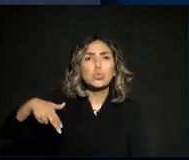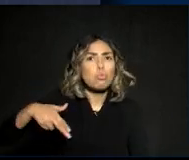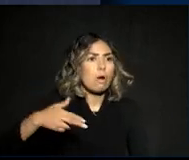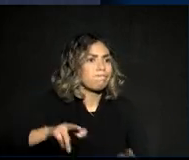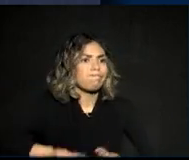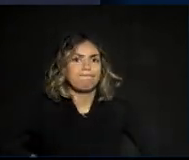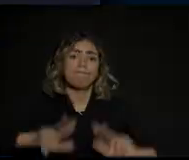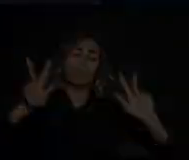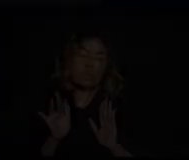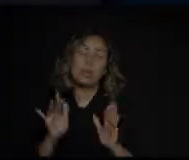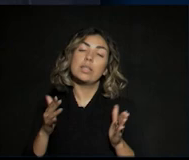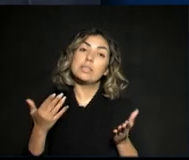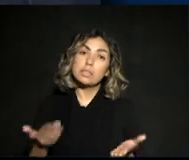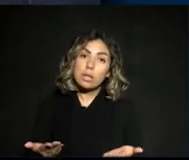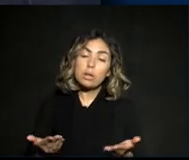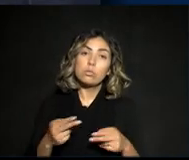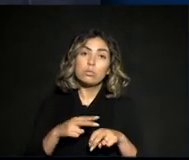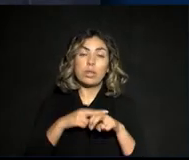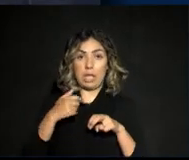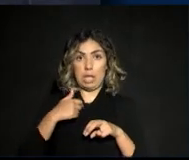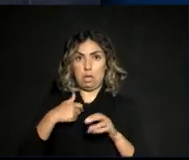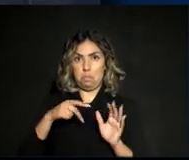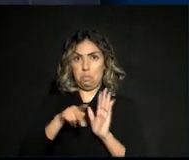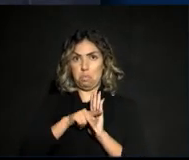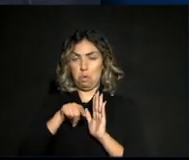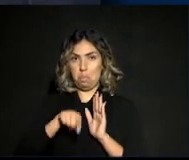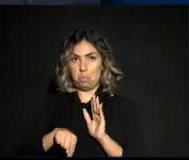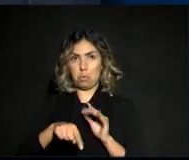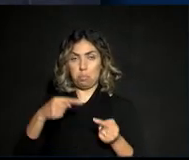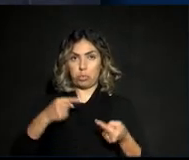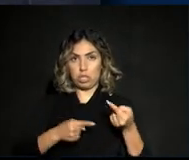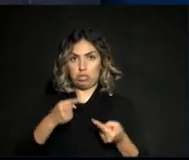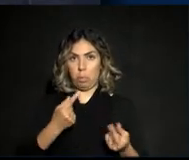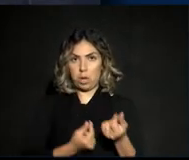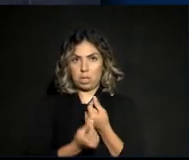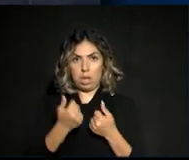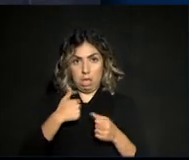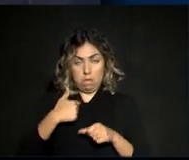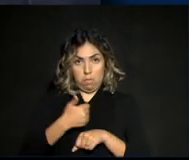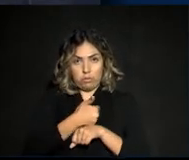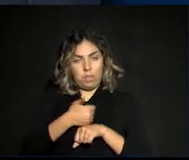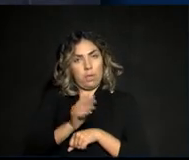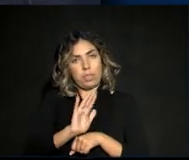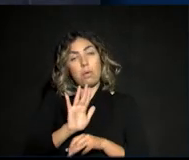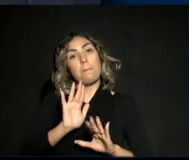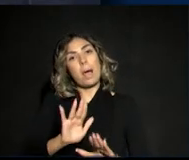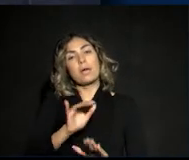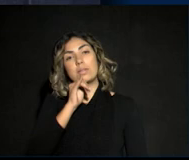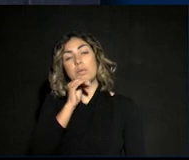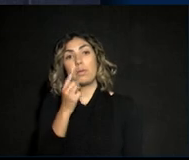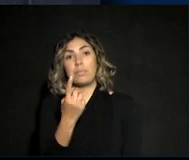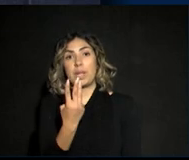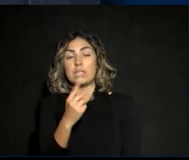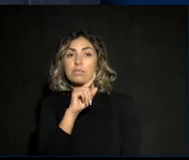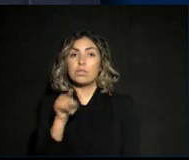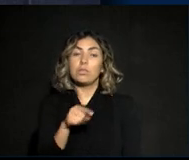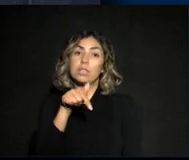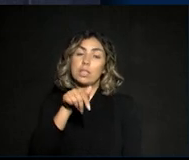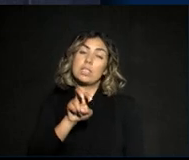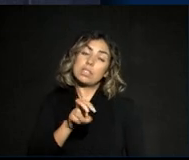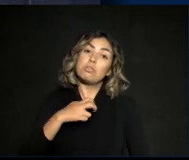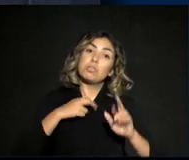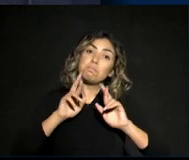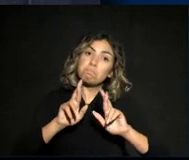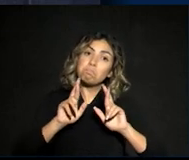enxergando aí mapeando eu não sou especialista em política monetária Mais um juro de 1375 como expectativa de inflação no